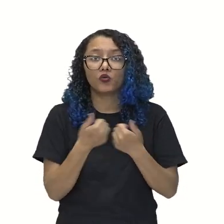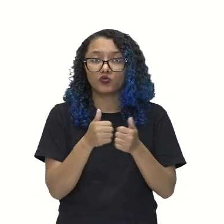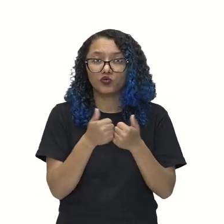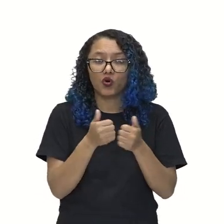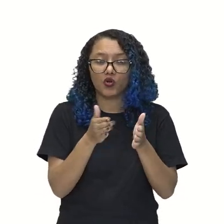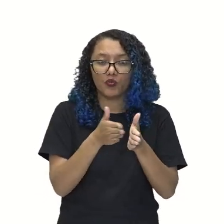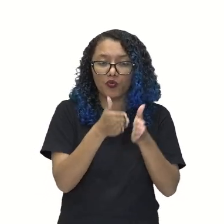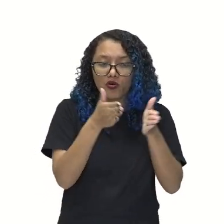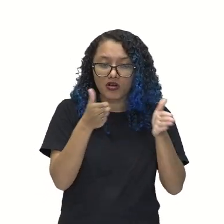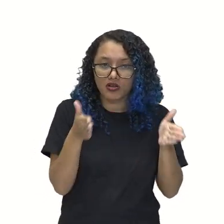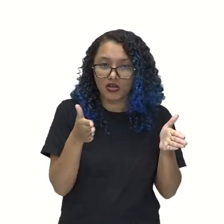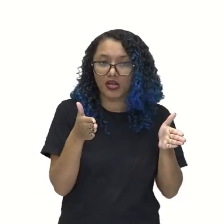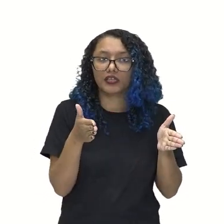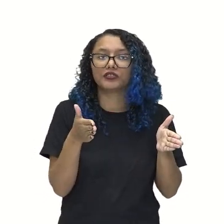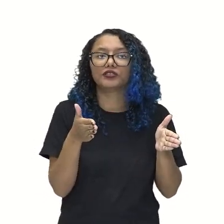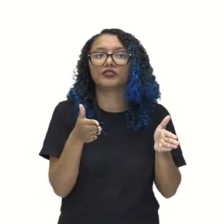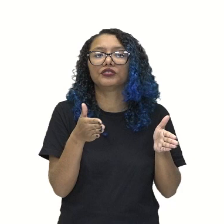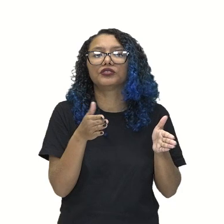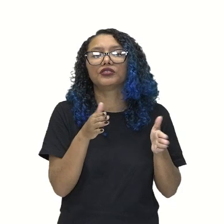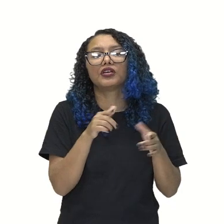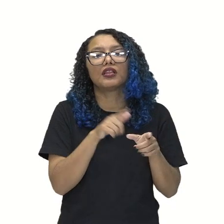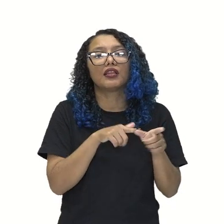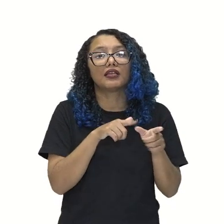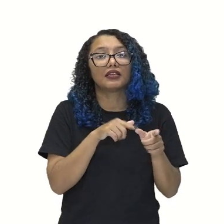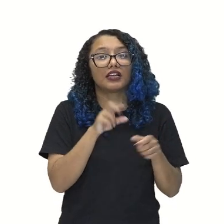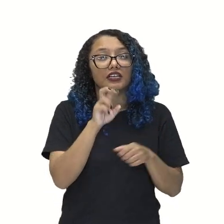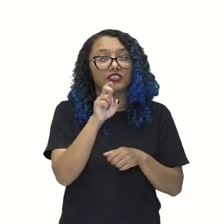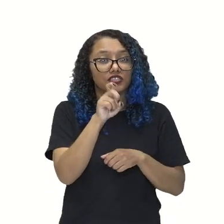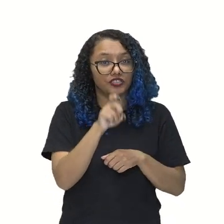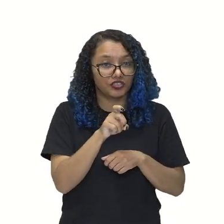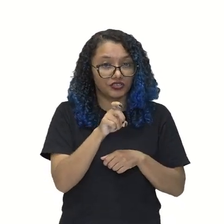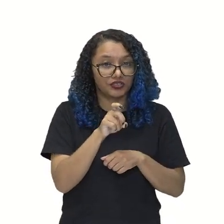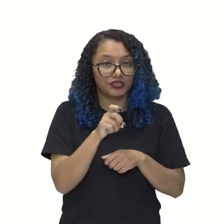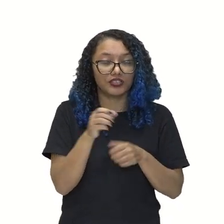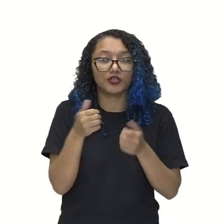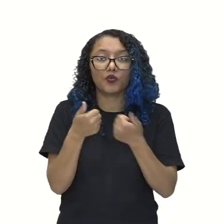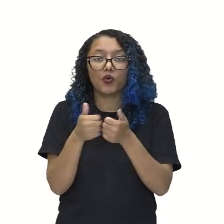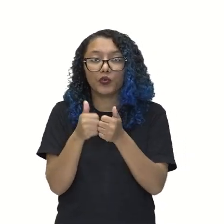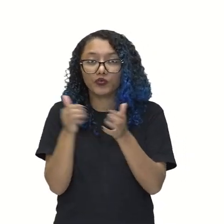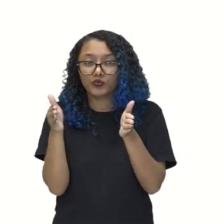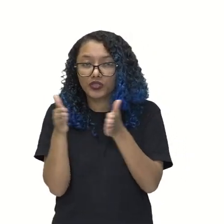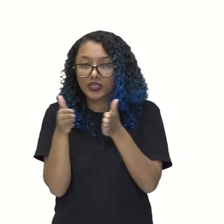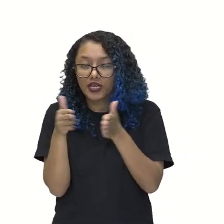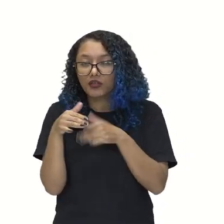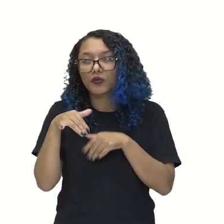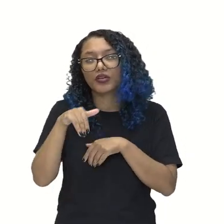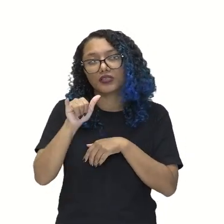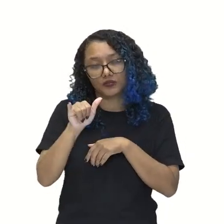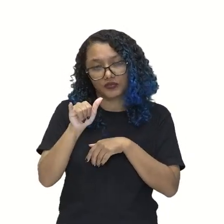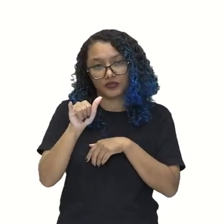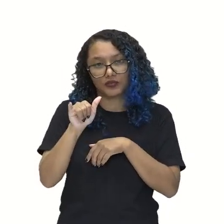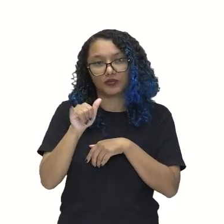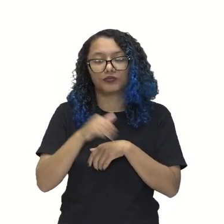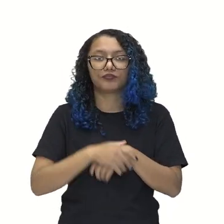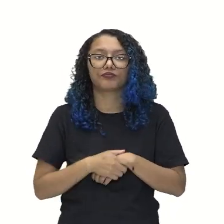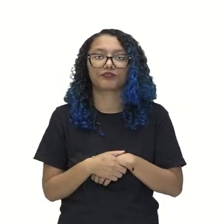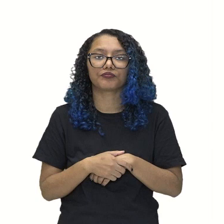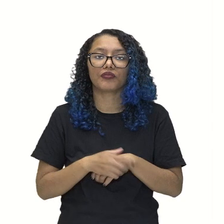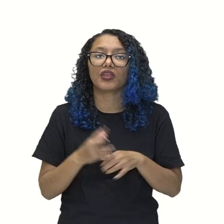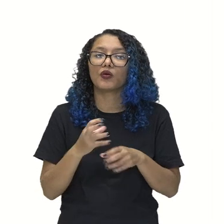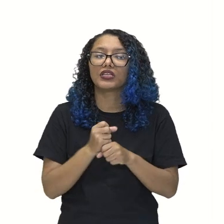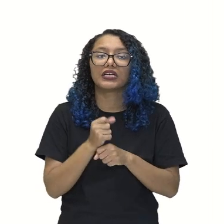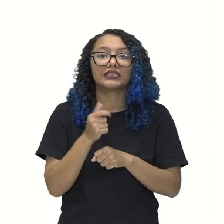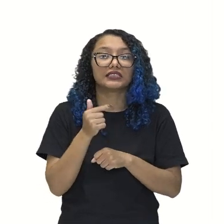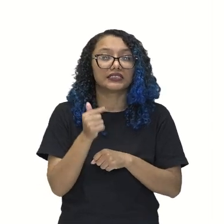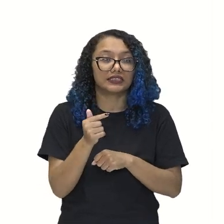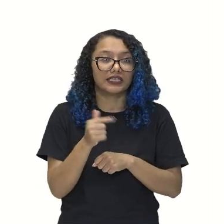pequenos eu vou chamar de Y. Então, tá aqui, ó. Beleza. Ora, como X